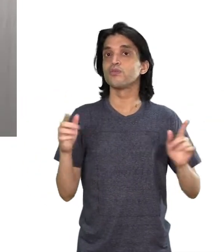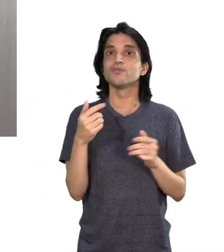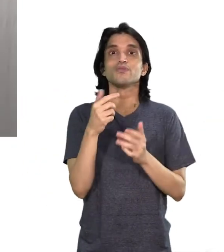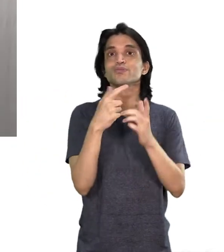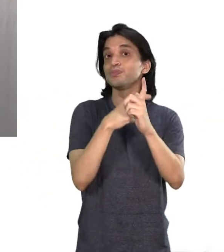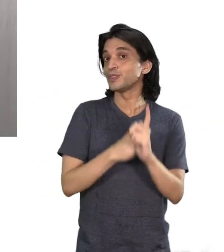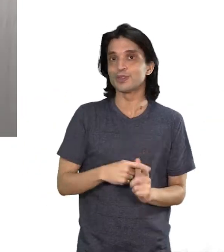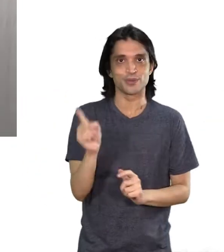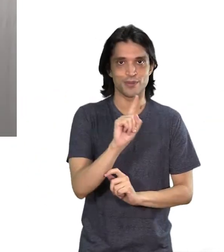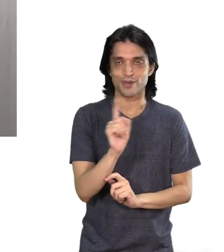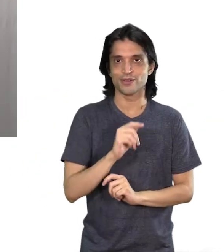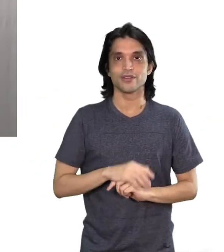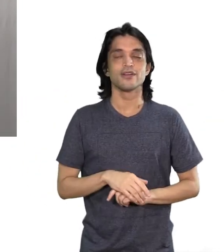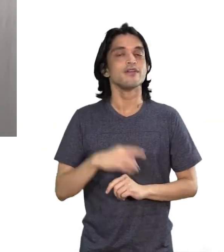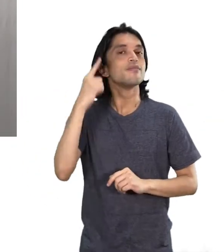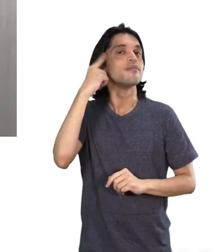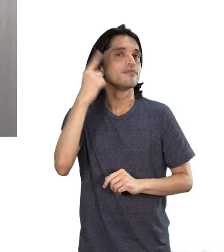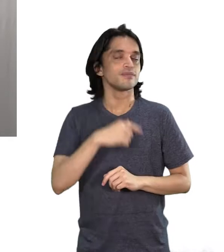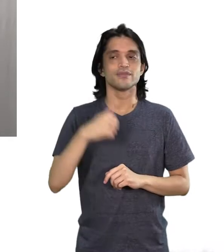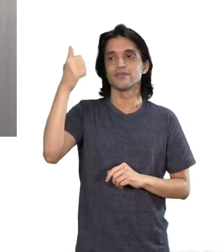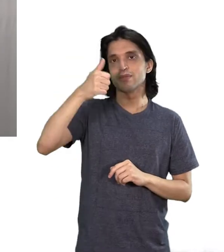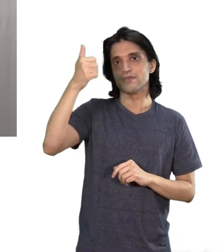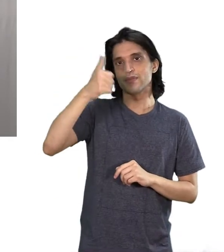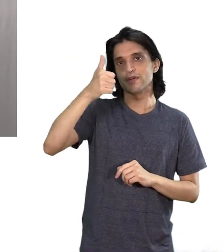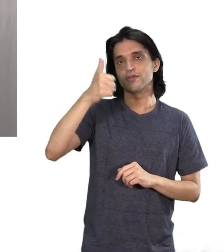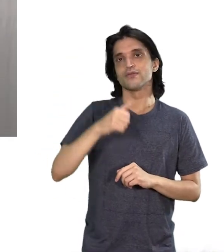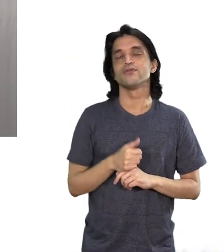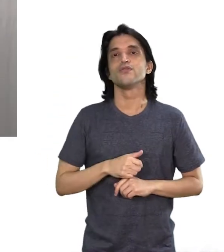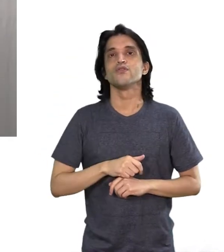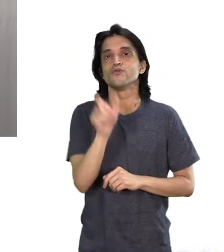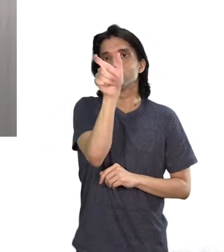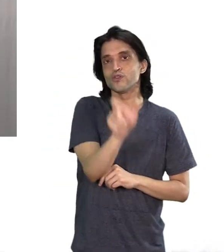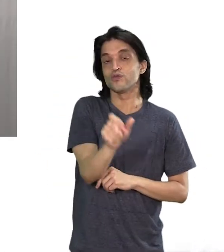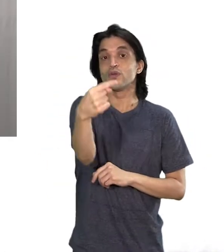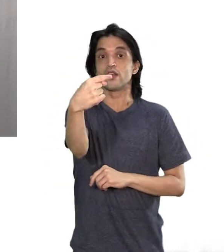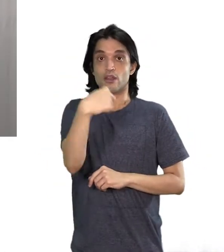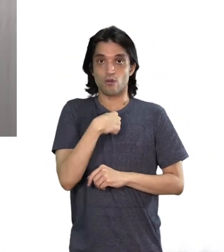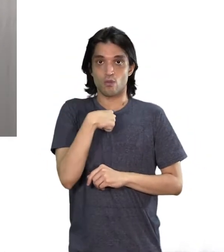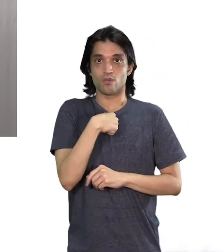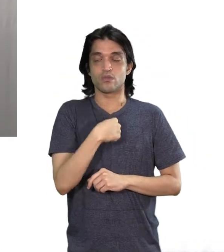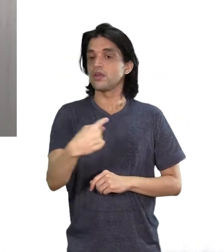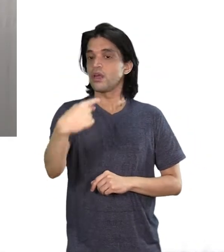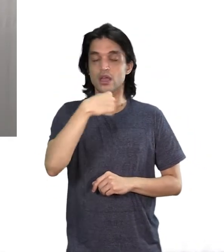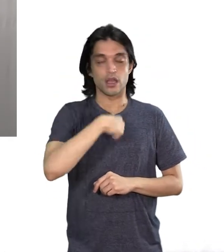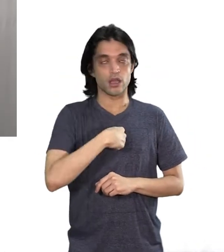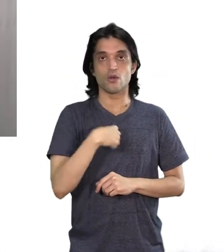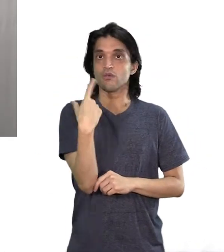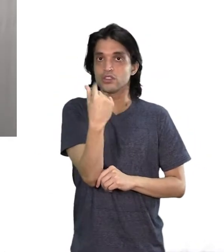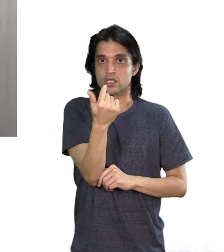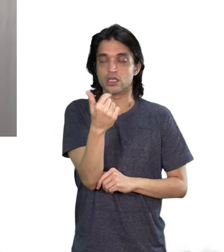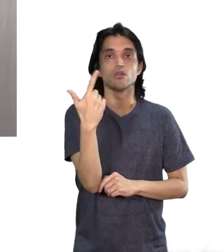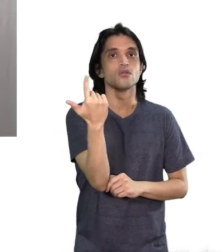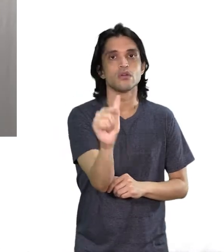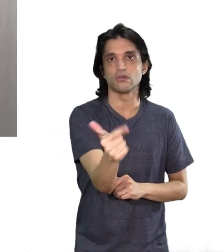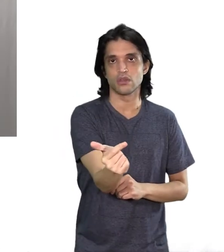comigo. Temos na primeira oração o sujeito oculto, eu. Eu não tenho dinheiro, sentido